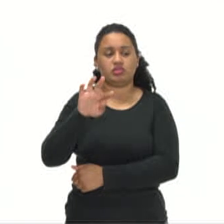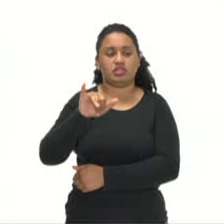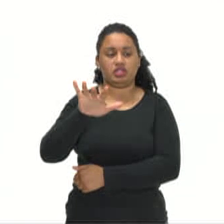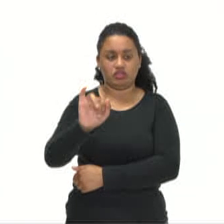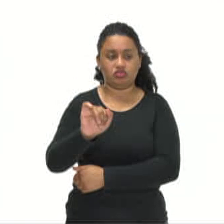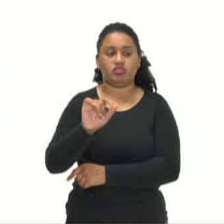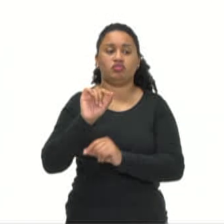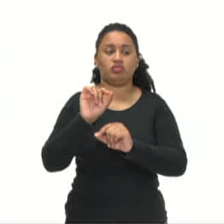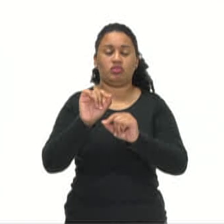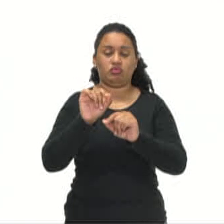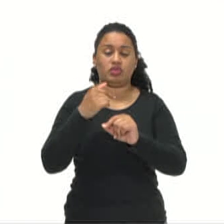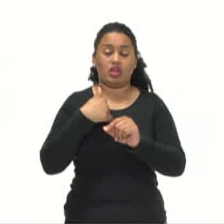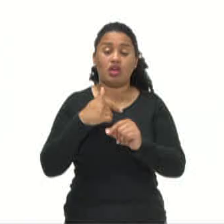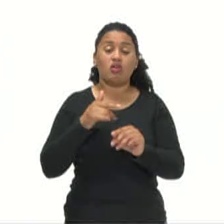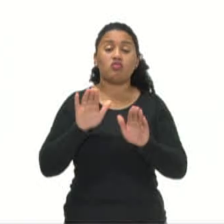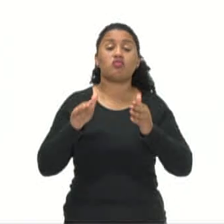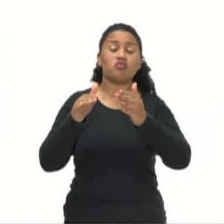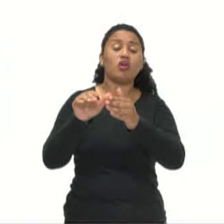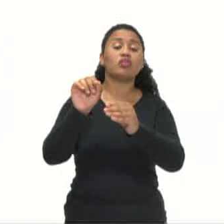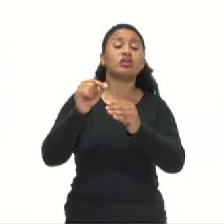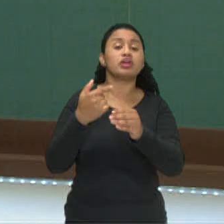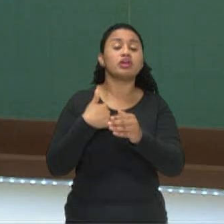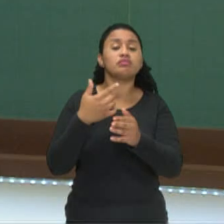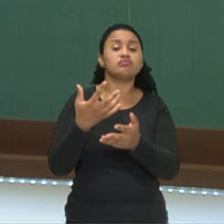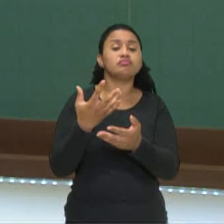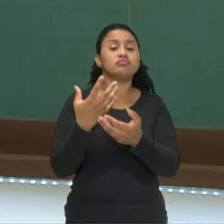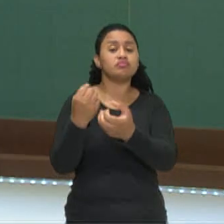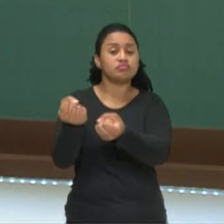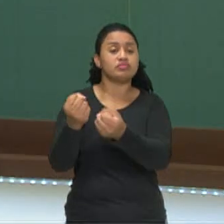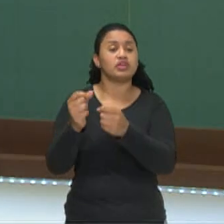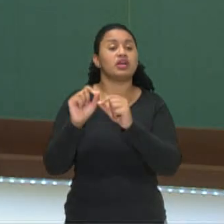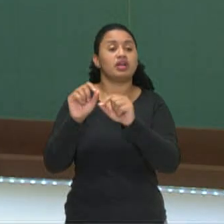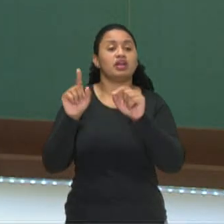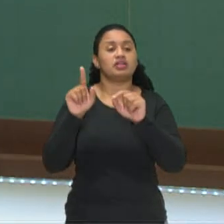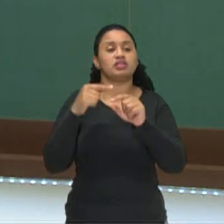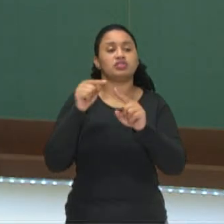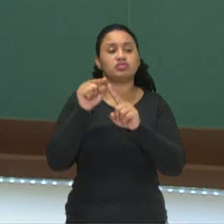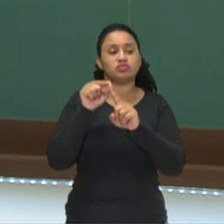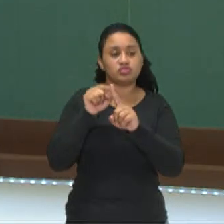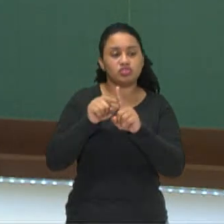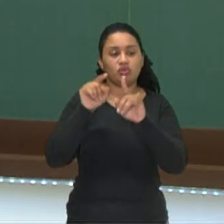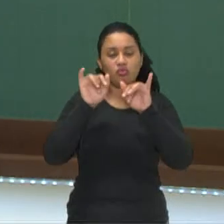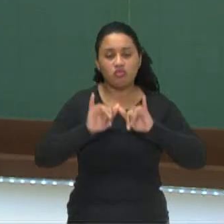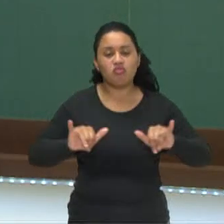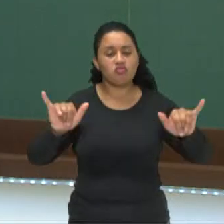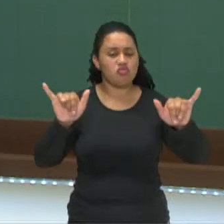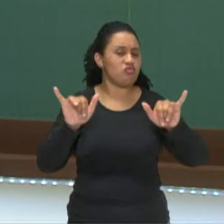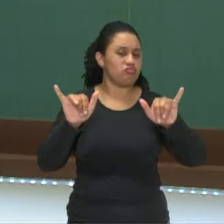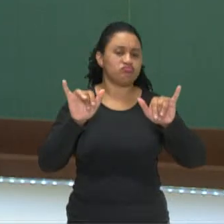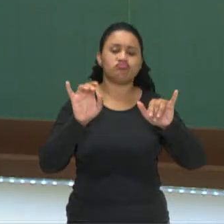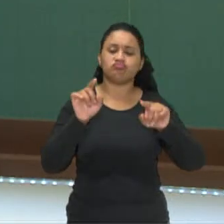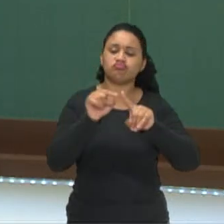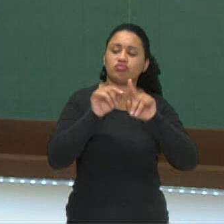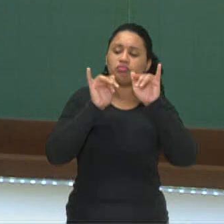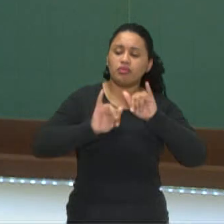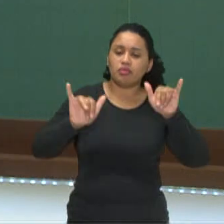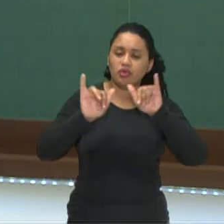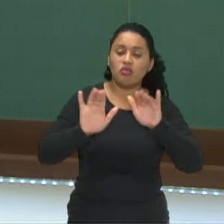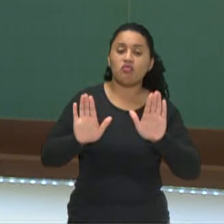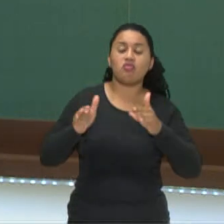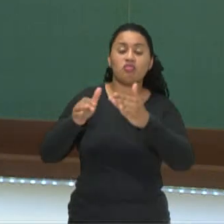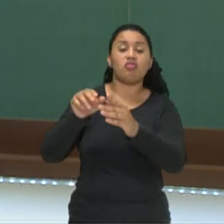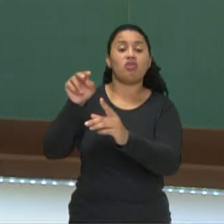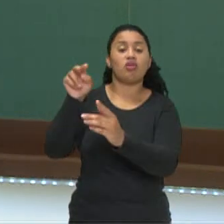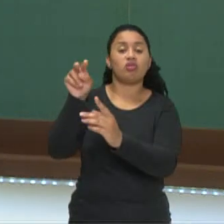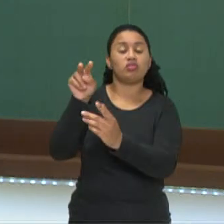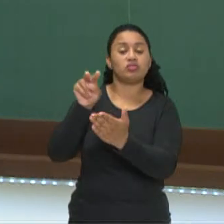imperativo. Essa função é muito comum, por exemplo, nos anúncios publicitários, né, que tem o foco no receptor, no leitor, por isso